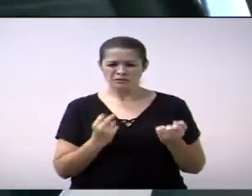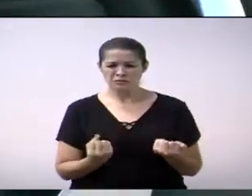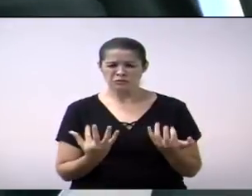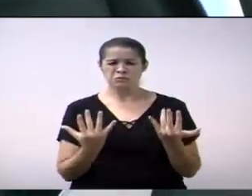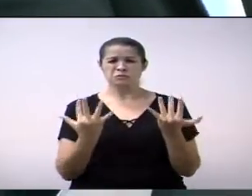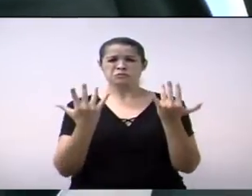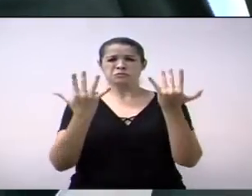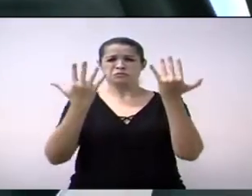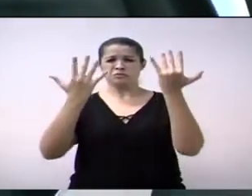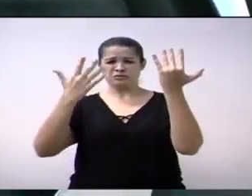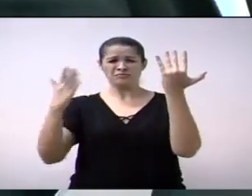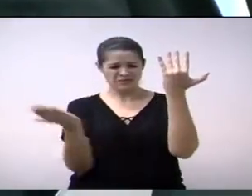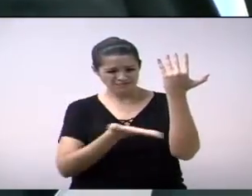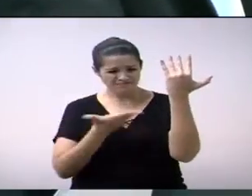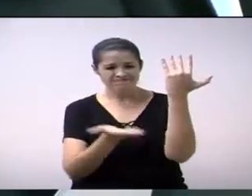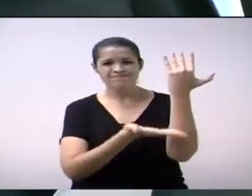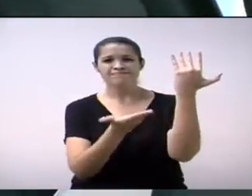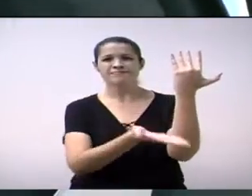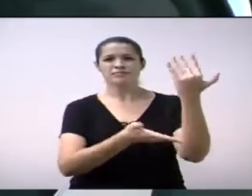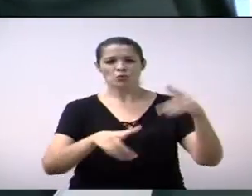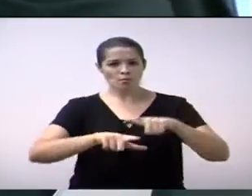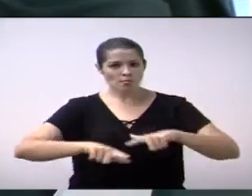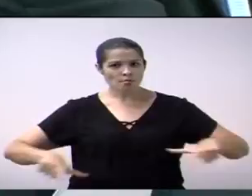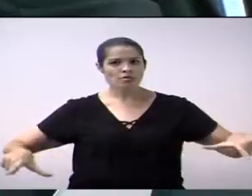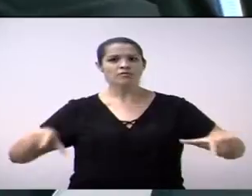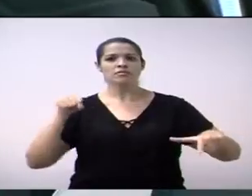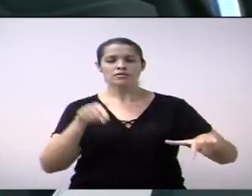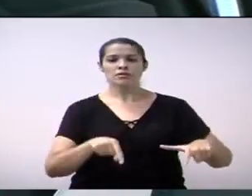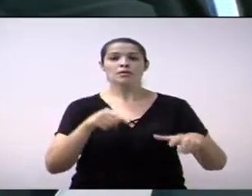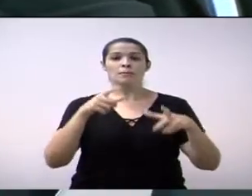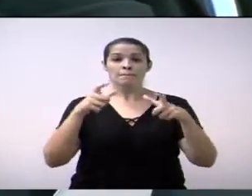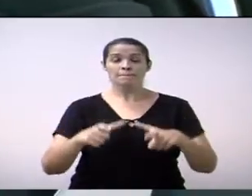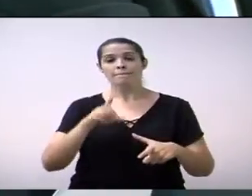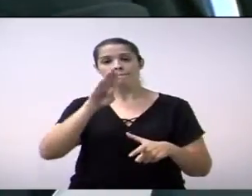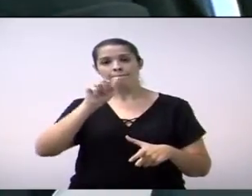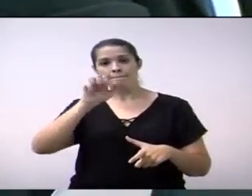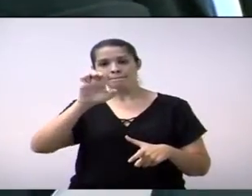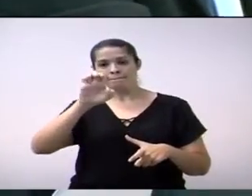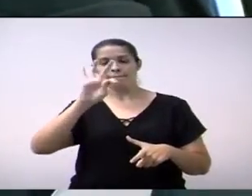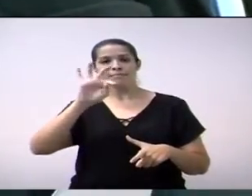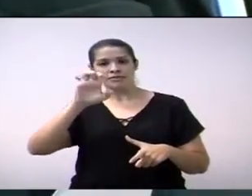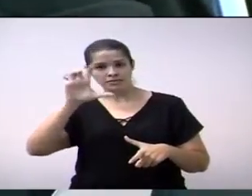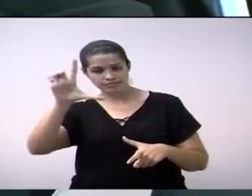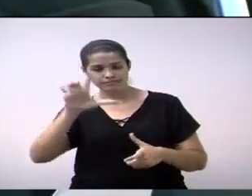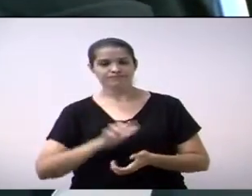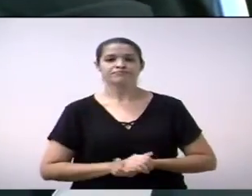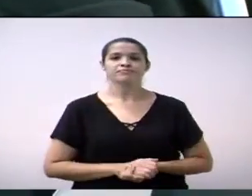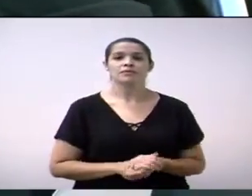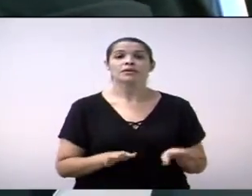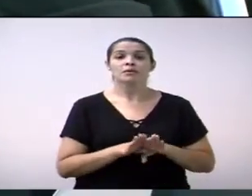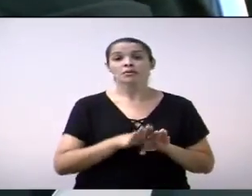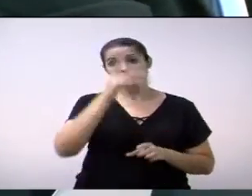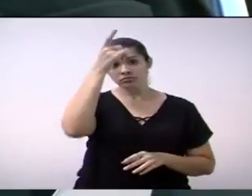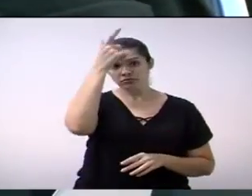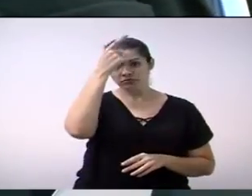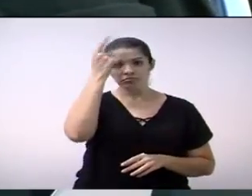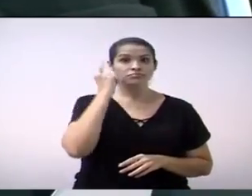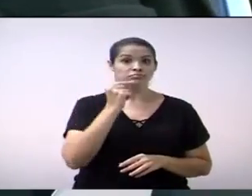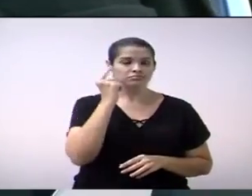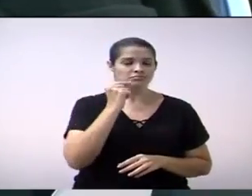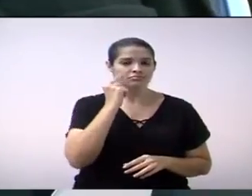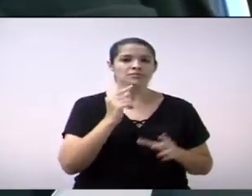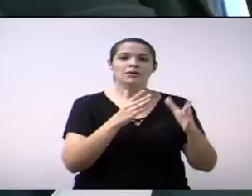do bairro Betel. De número 171, do vereador Duca Zelato, solicitando executivo a construção de um ponto de ônibus